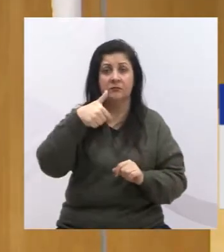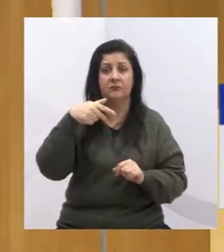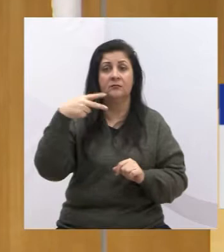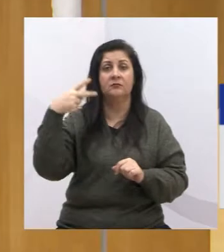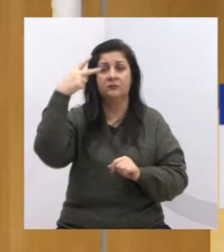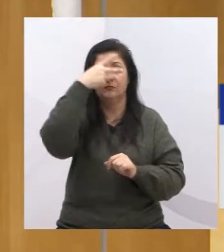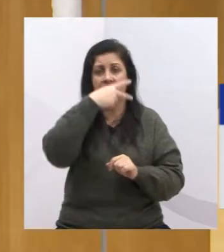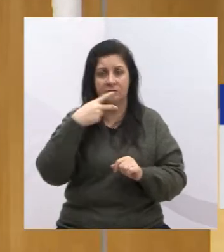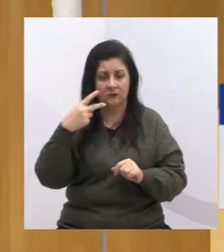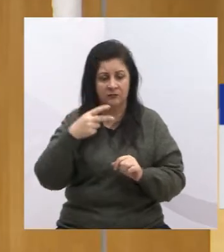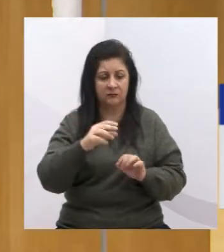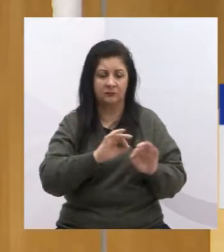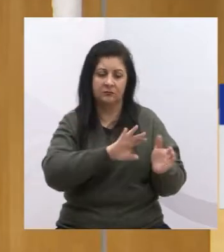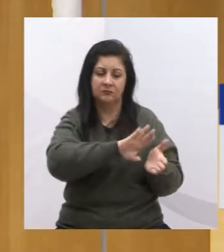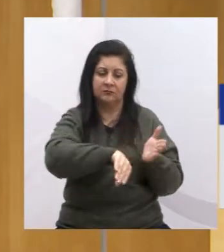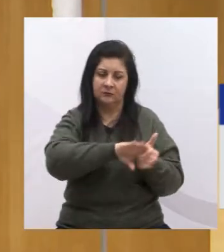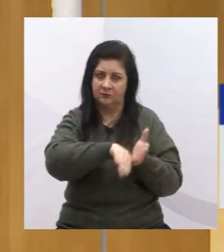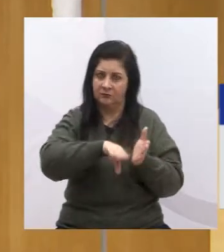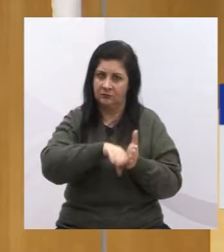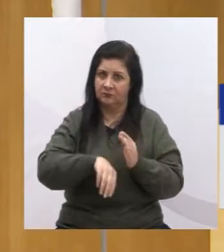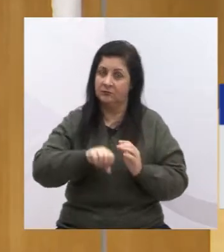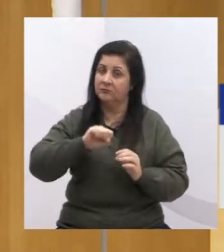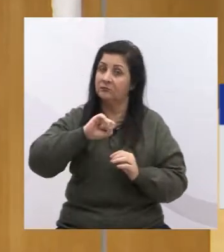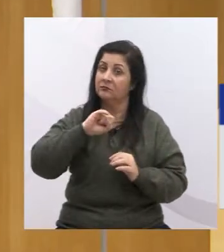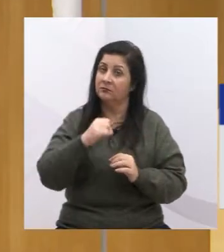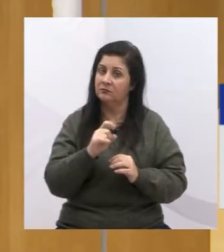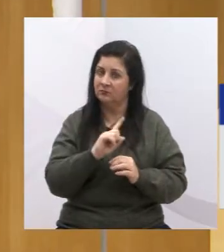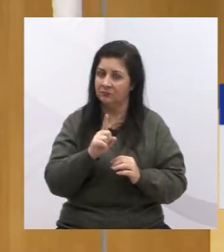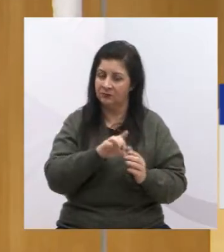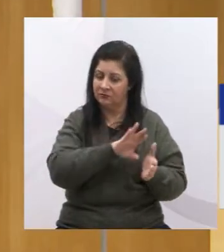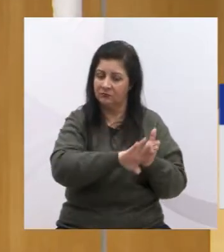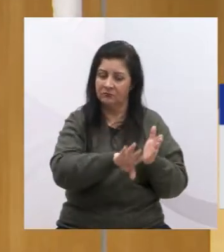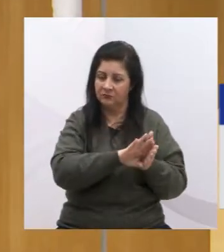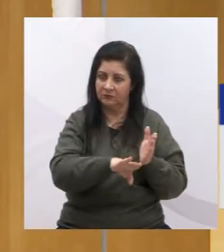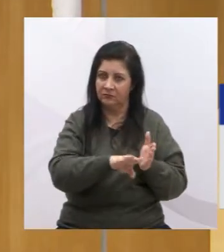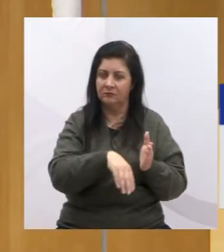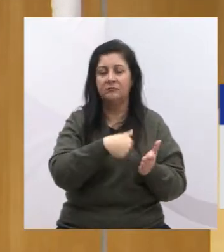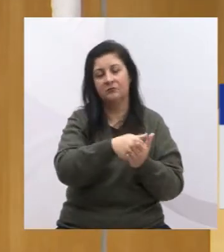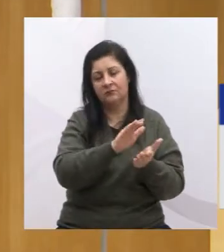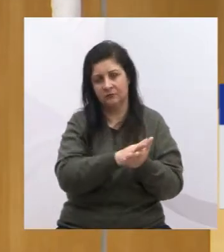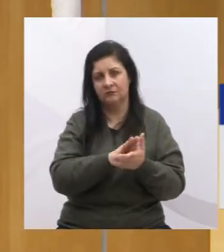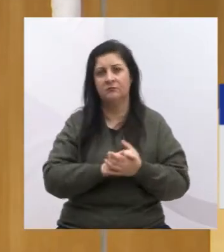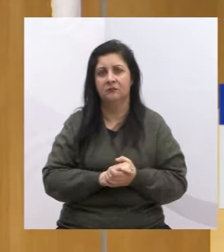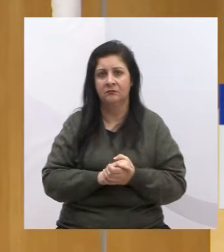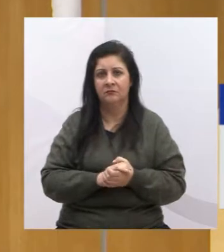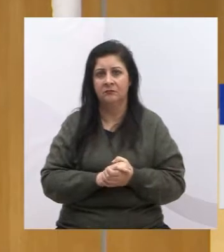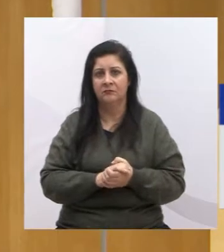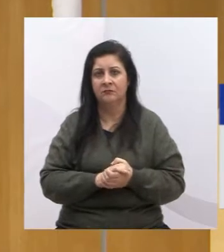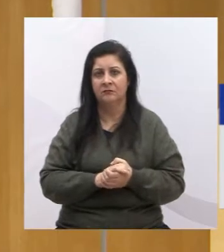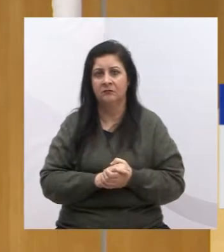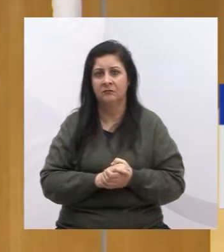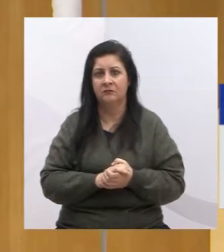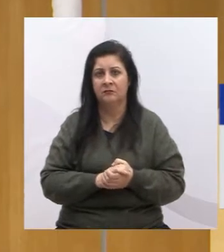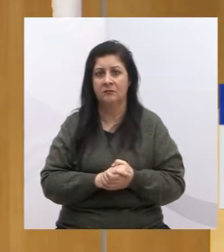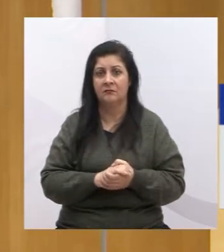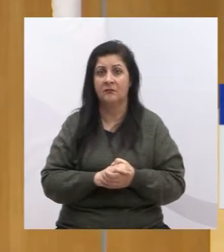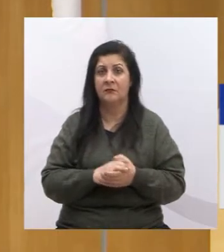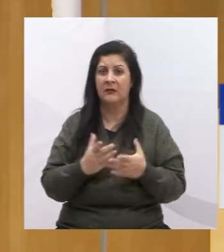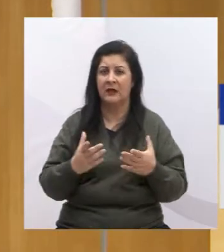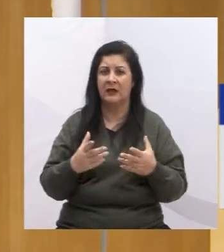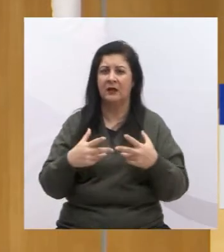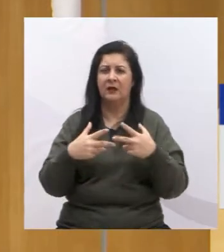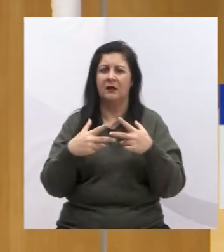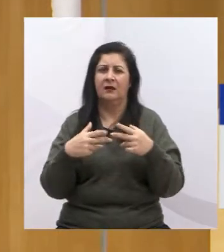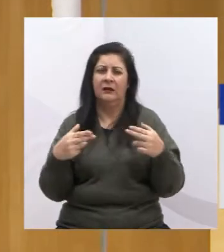o erro. Se não fizerem 72 horas, aí sim é aplicada a multa. E nos casos que são mais